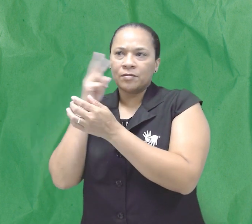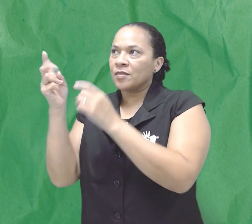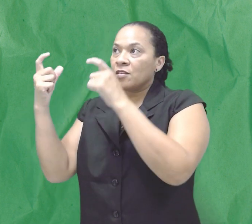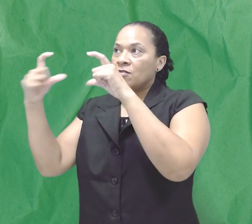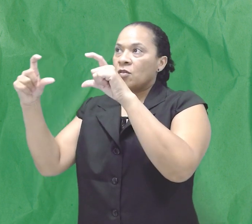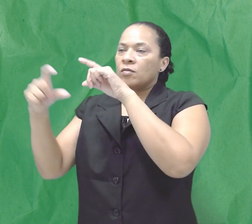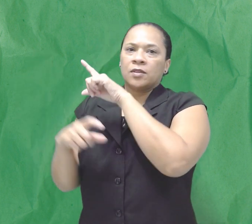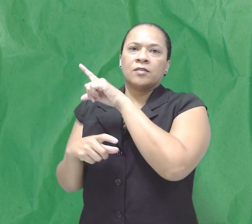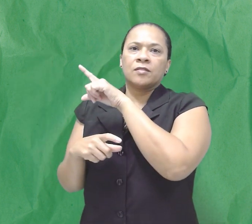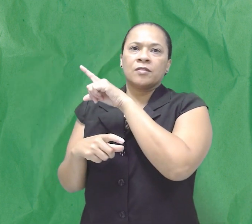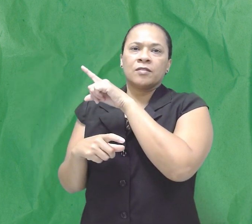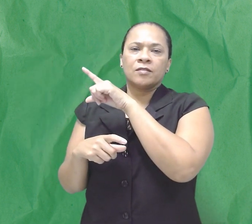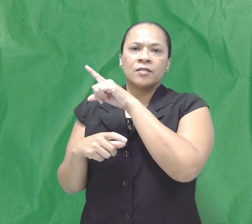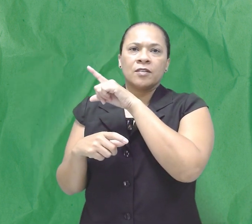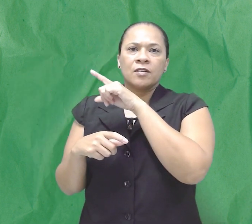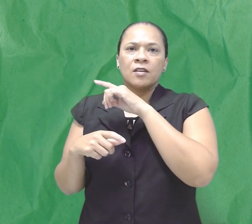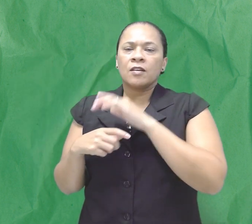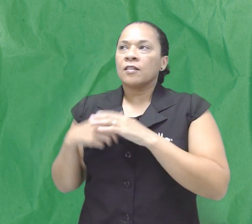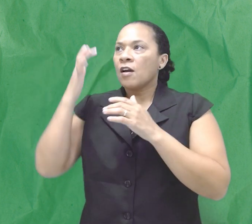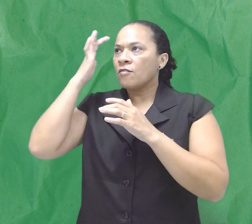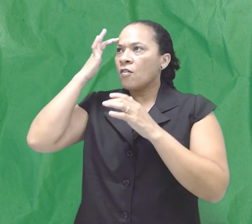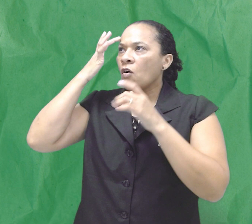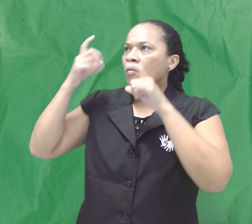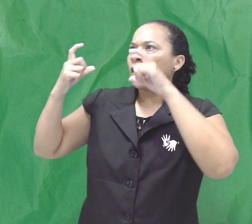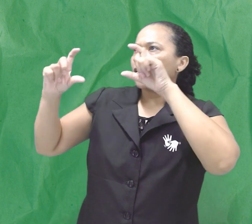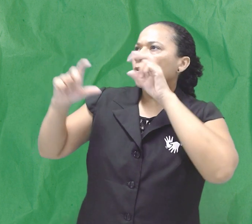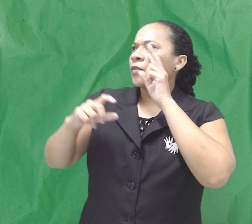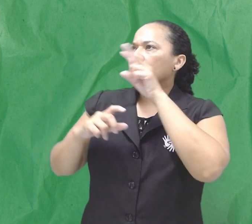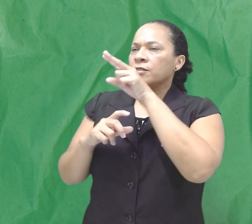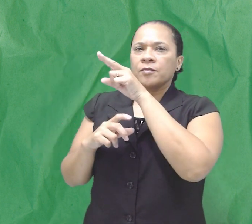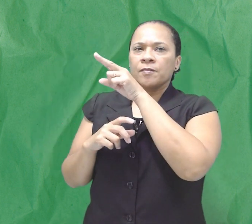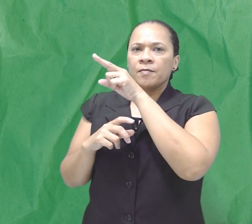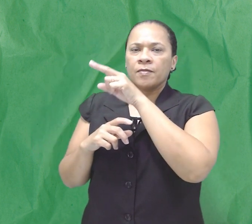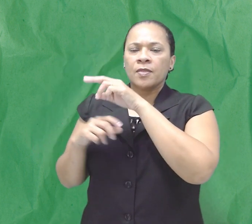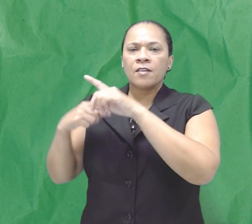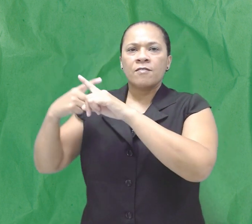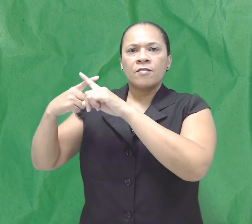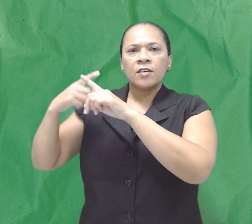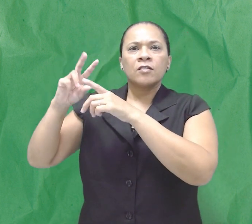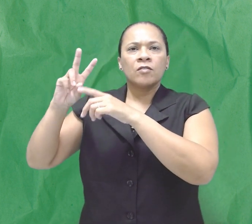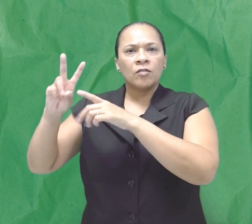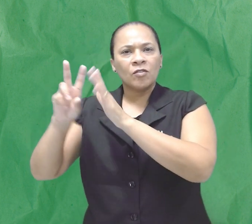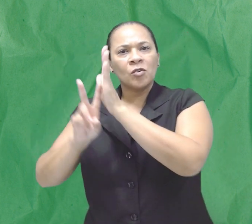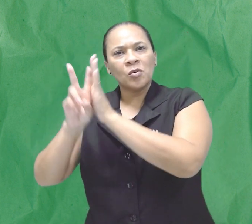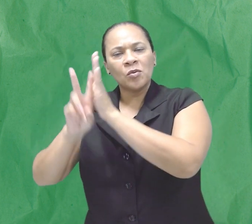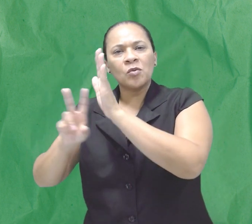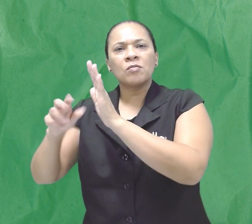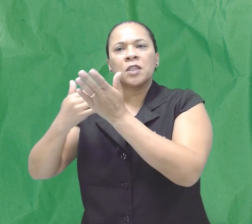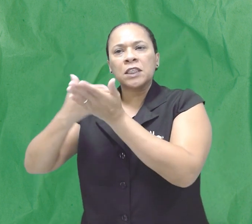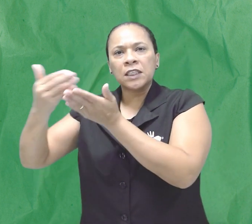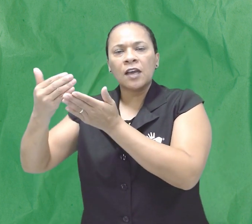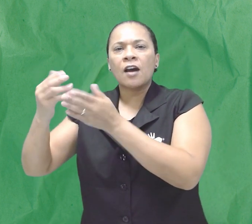minha solução de partida, vezes volume inicial, é igual a concentração final vezes